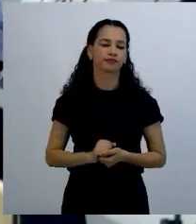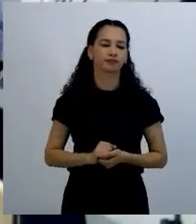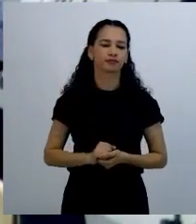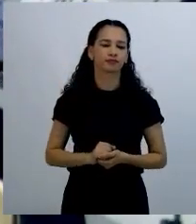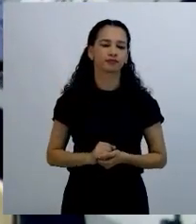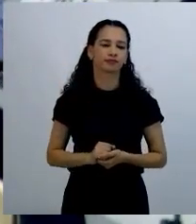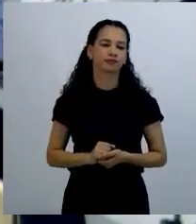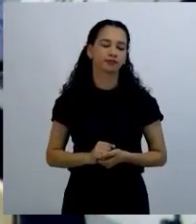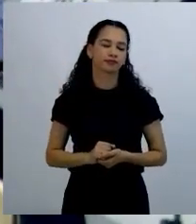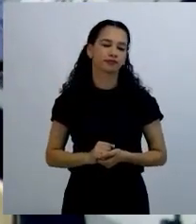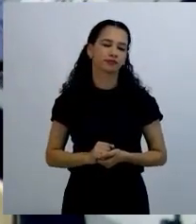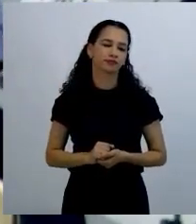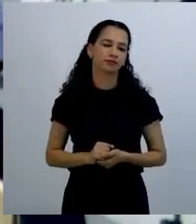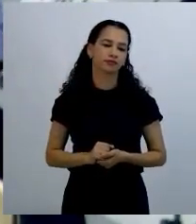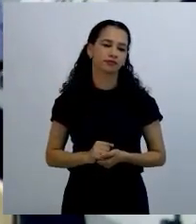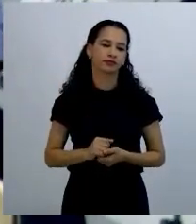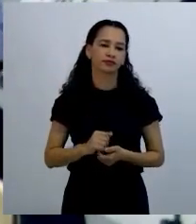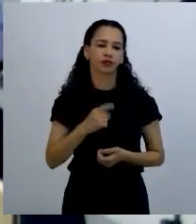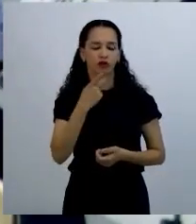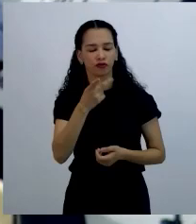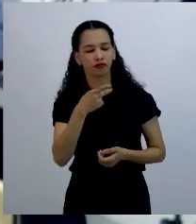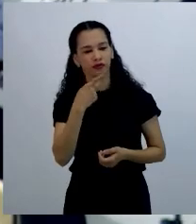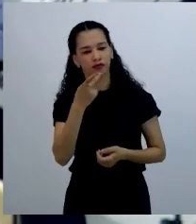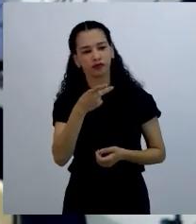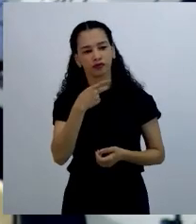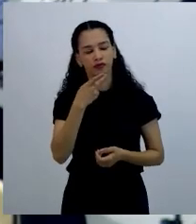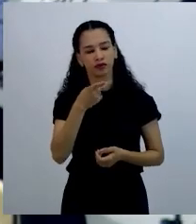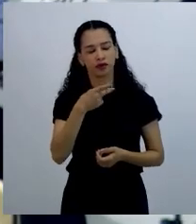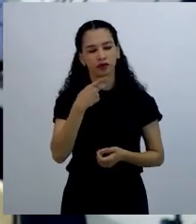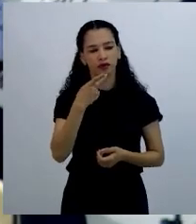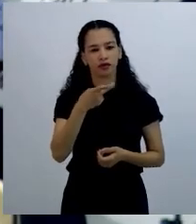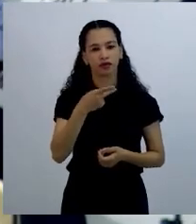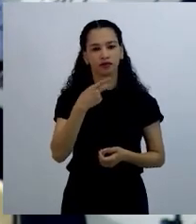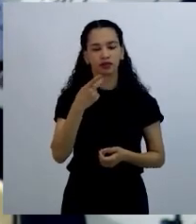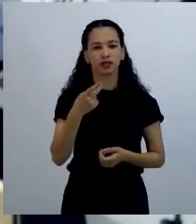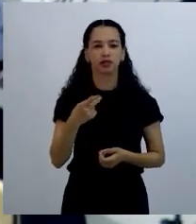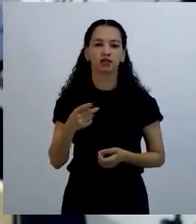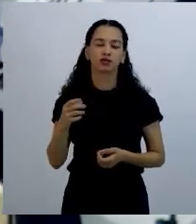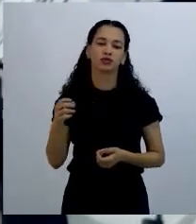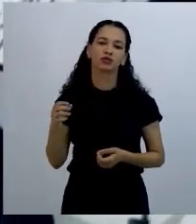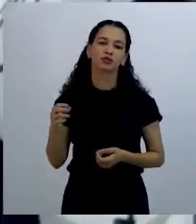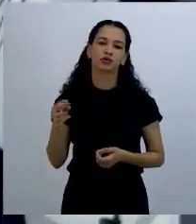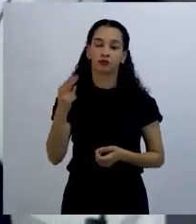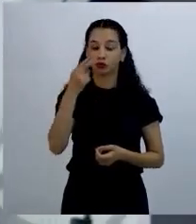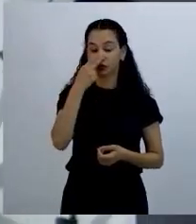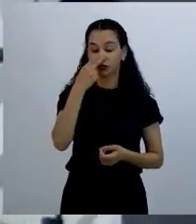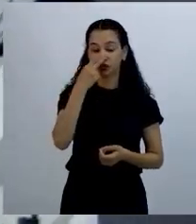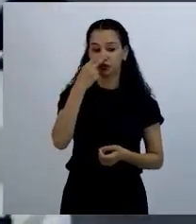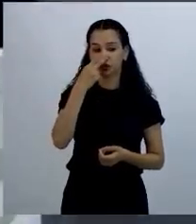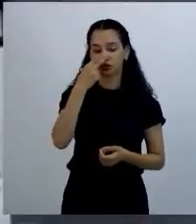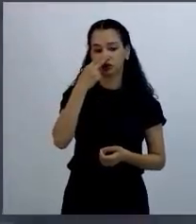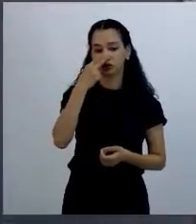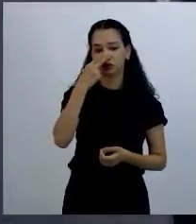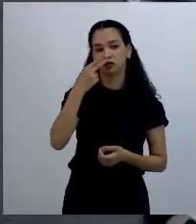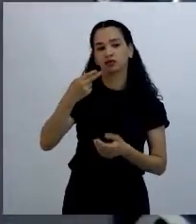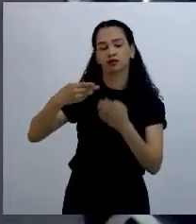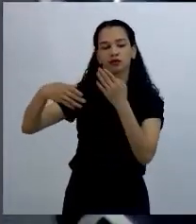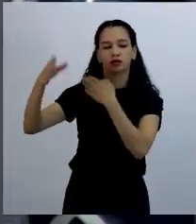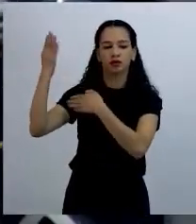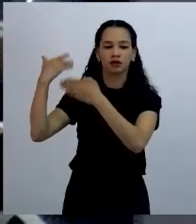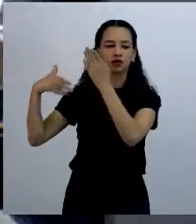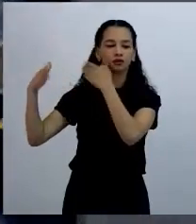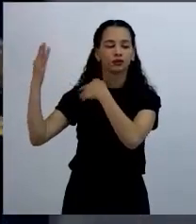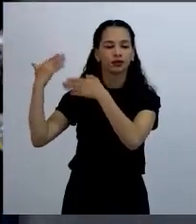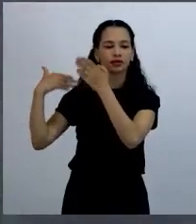e aquilo era não era Cristão Nutella não né gente era que era a gente raiz mesmo né que